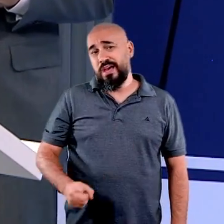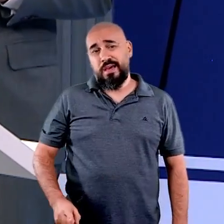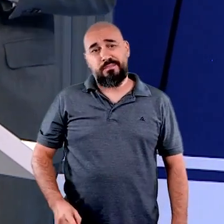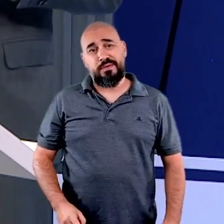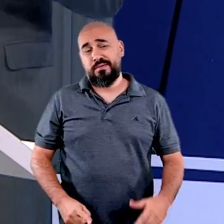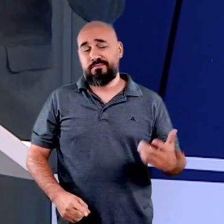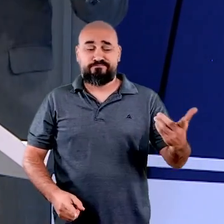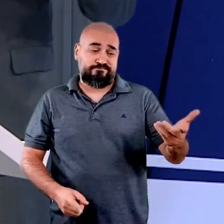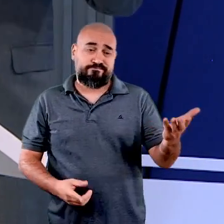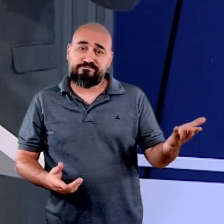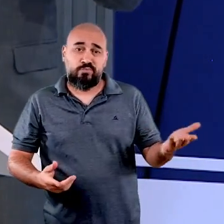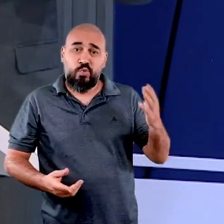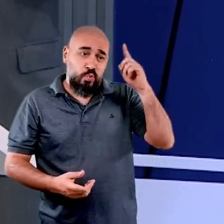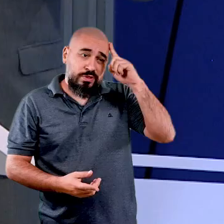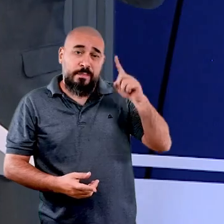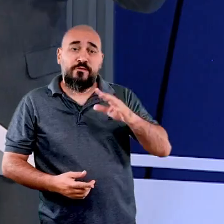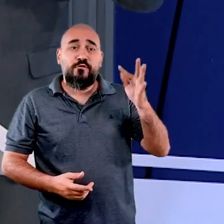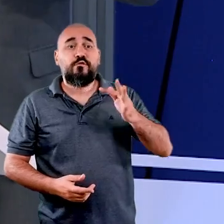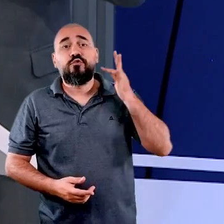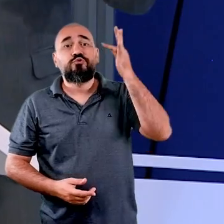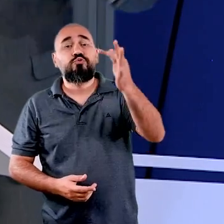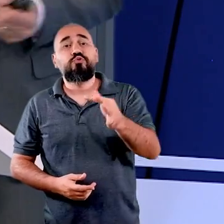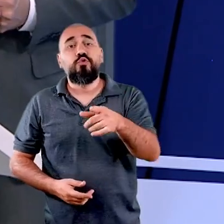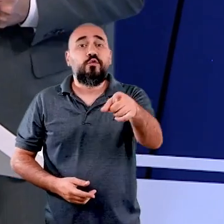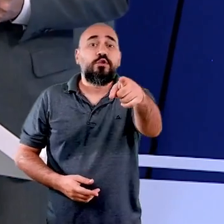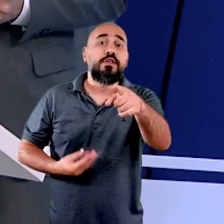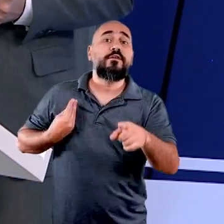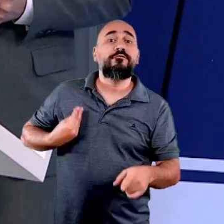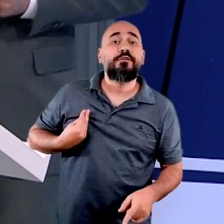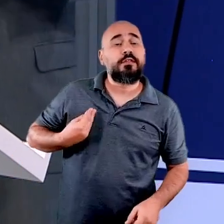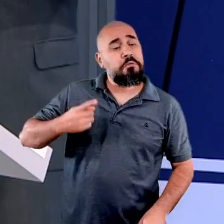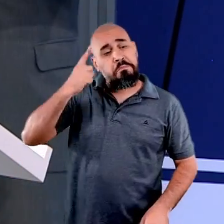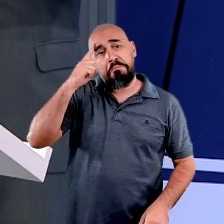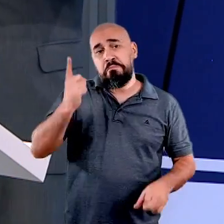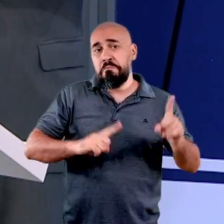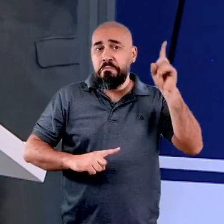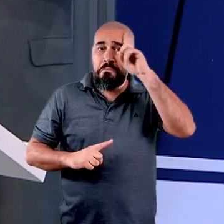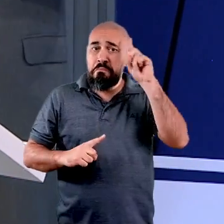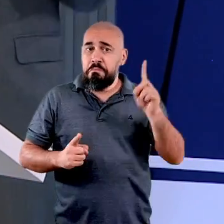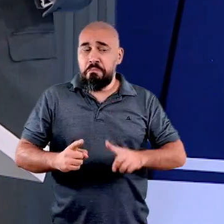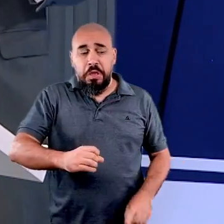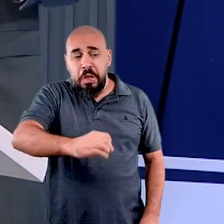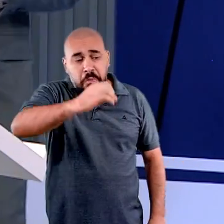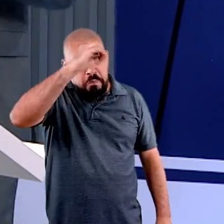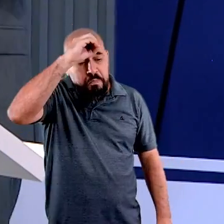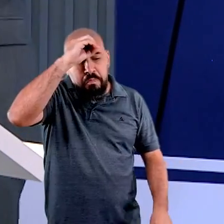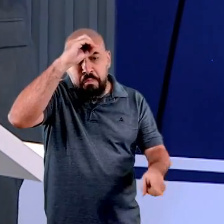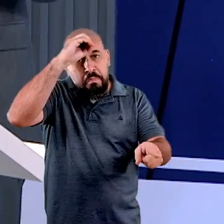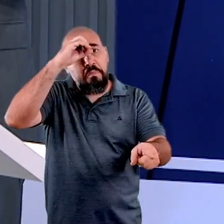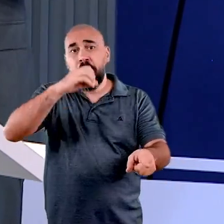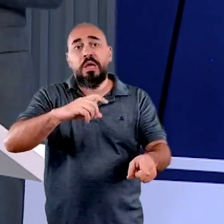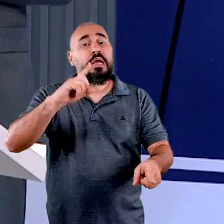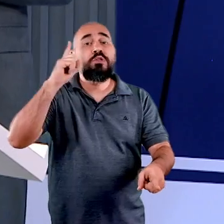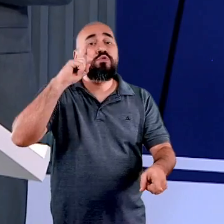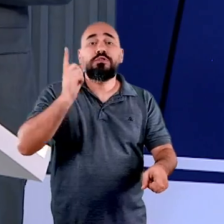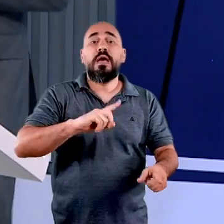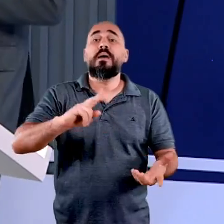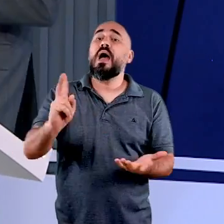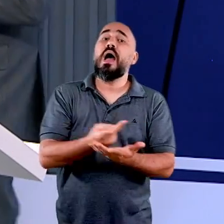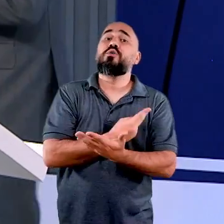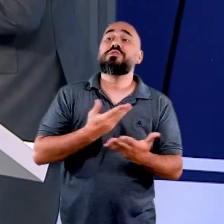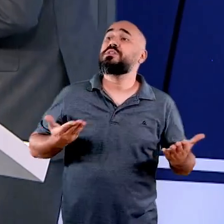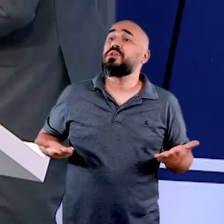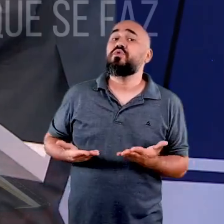sabem as decisões futuras que você vai fazer. Os mortos não sabem nada. Não sabem o que está acontecendo